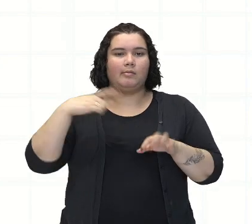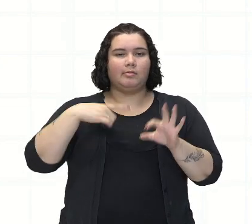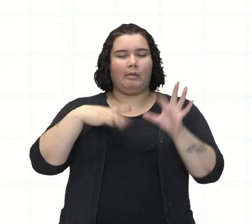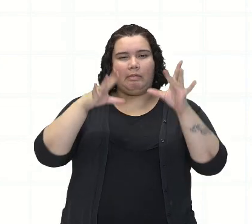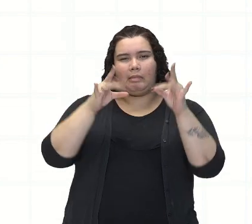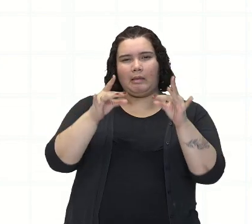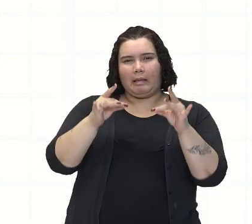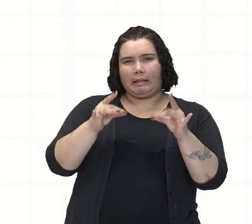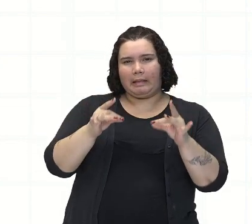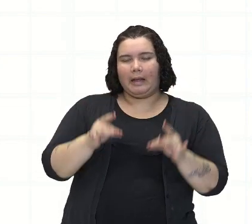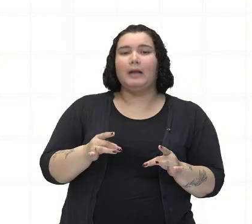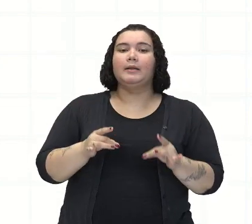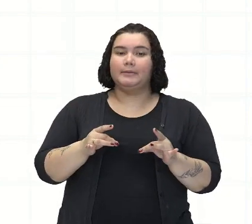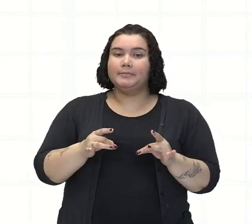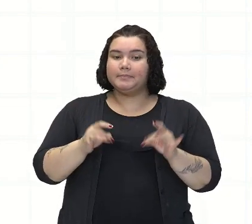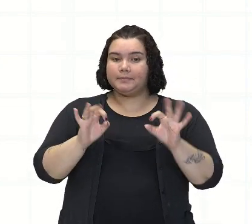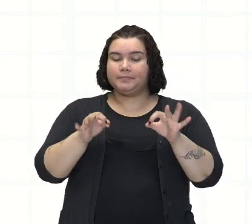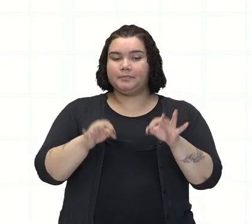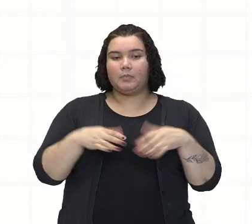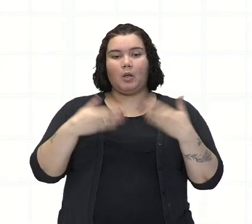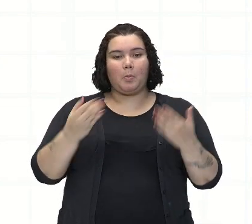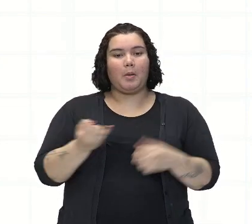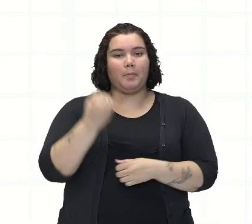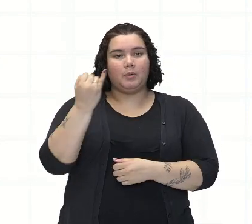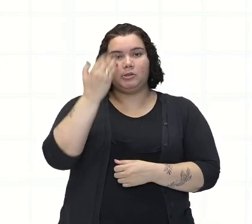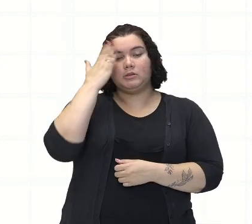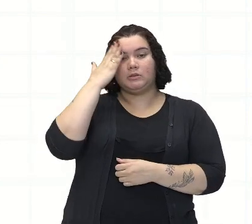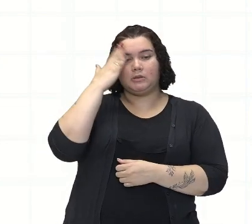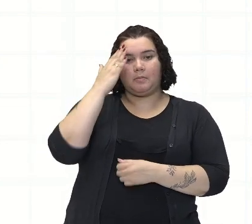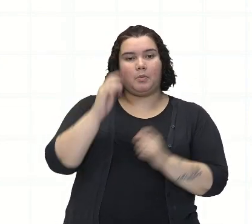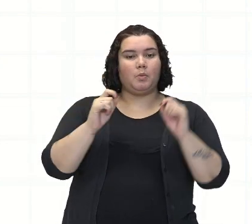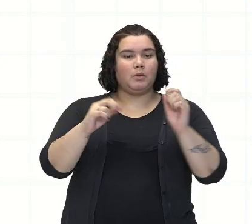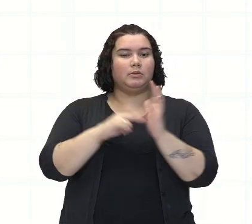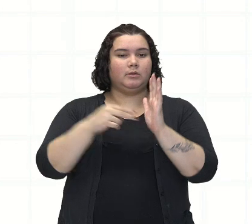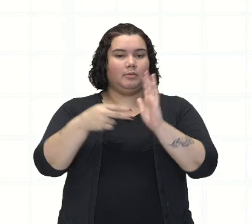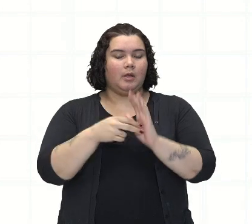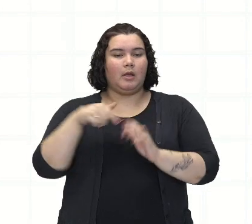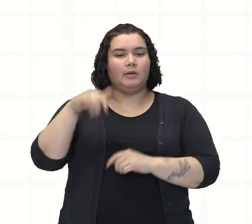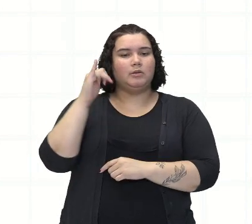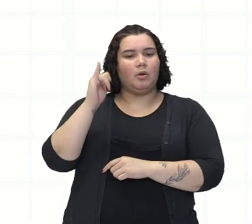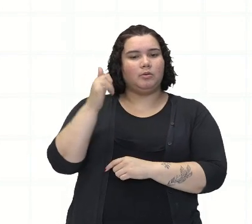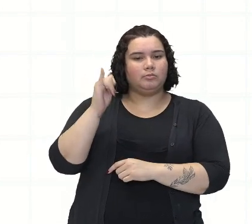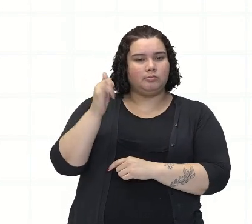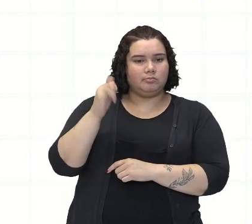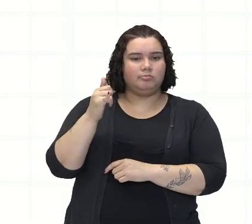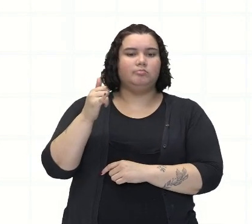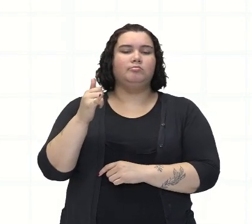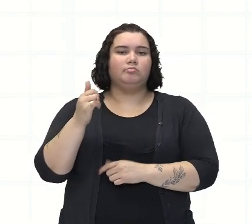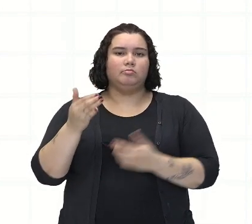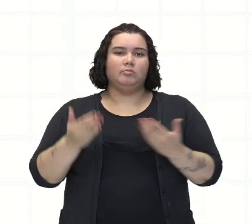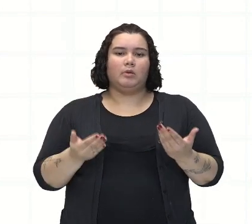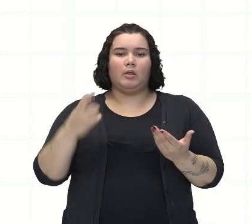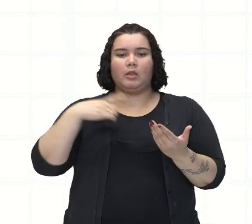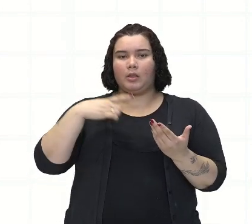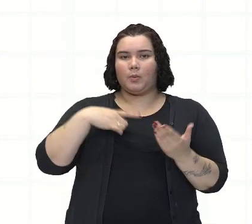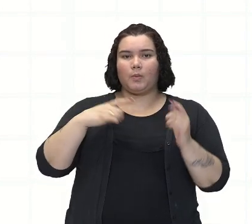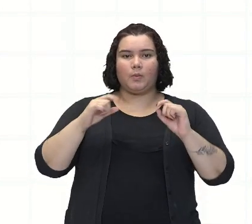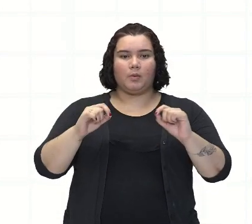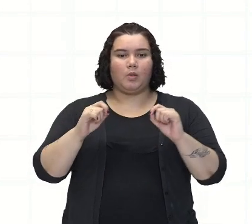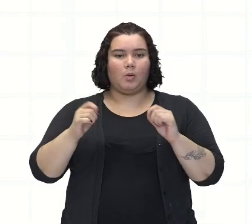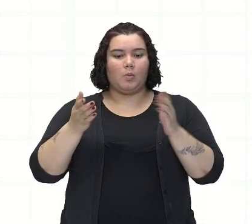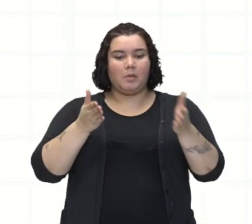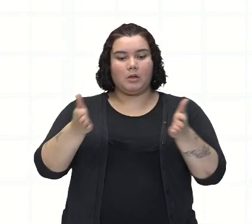delineados. Isso aqui é importante para a gente entender o que é conto, considerando que narrativas menores, narrativas com um espaço de